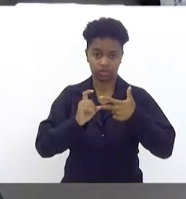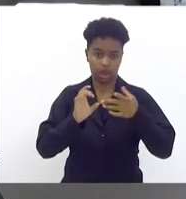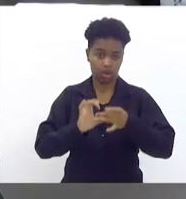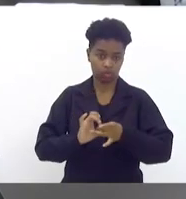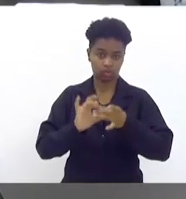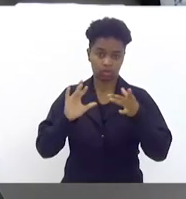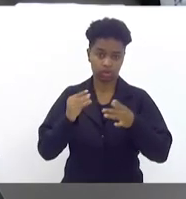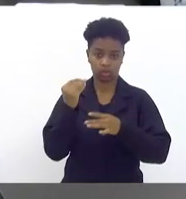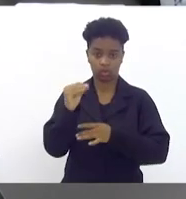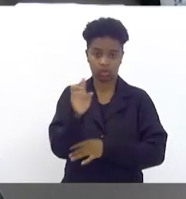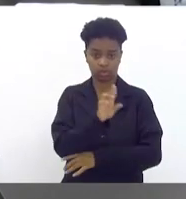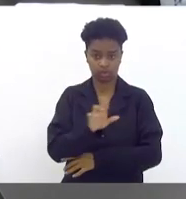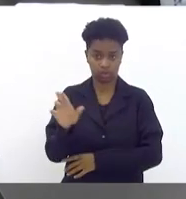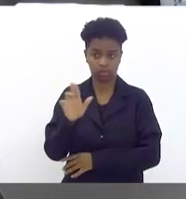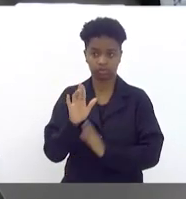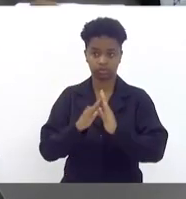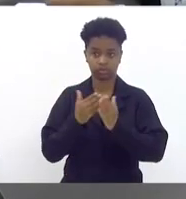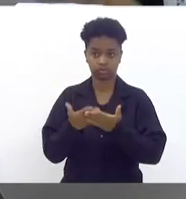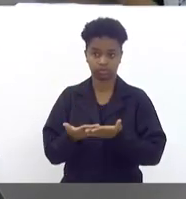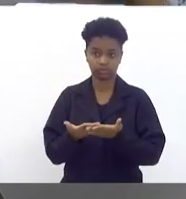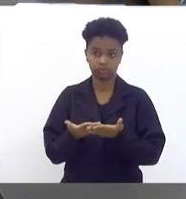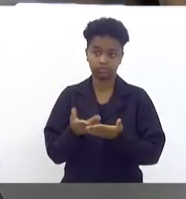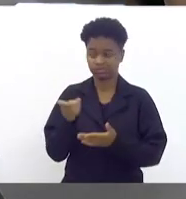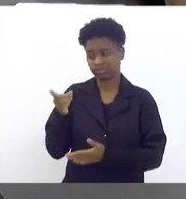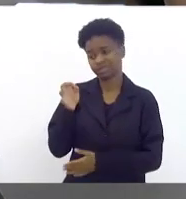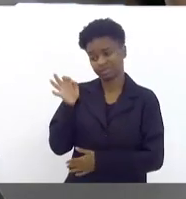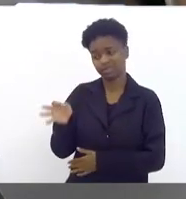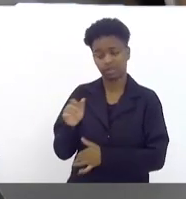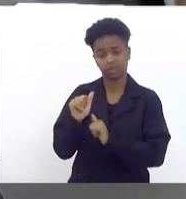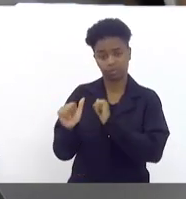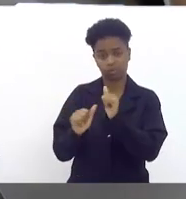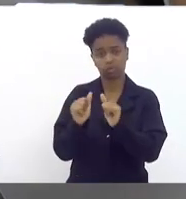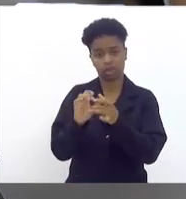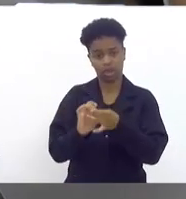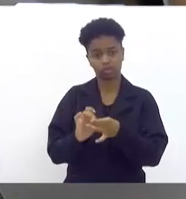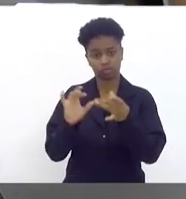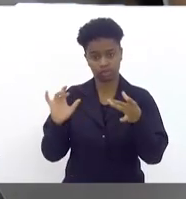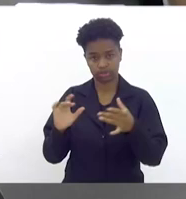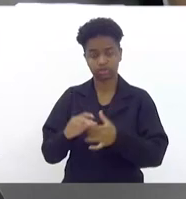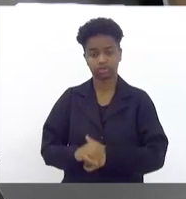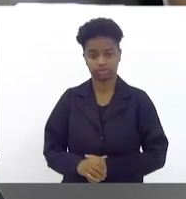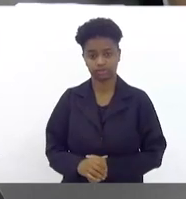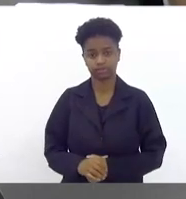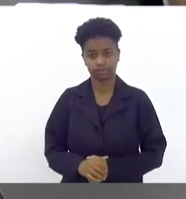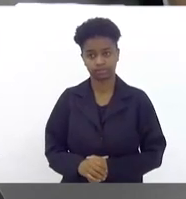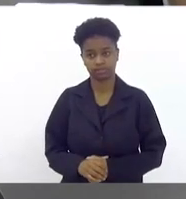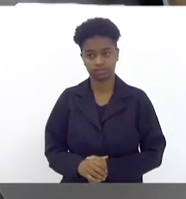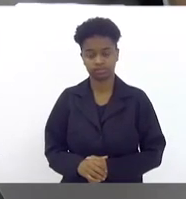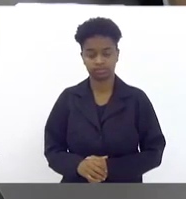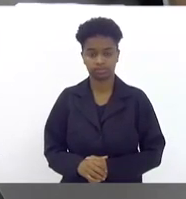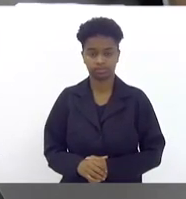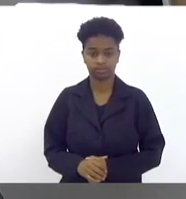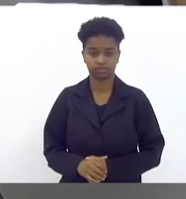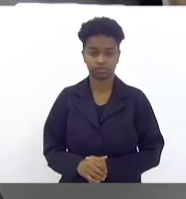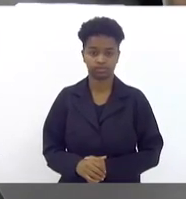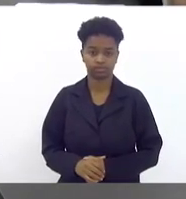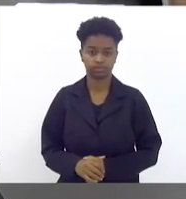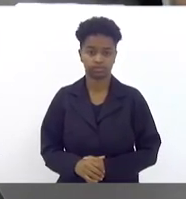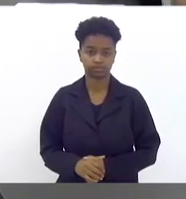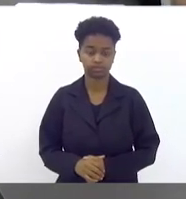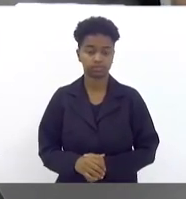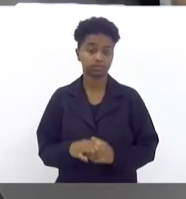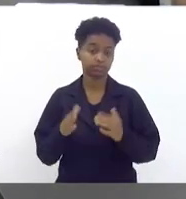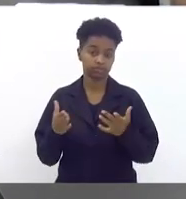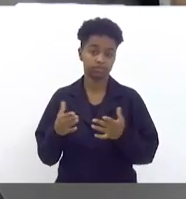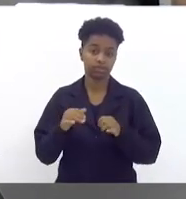unidades escolares, cívico-militares. Então, Vossa Excelência acertadamente transforma em autorizativo. Usando como critério. Perfeito. E aí,